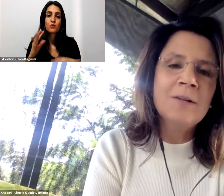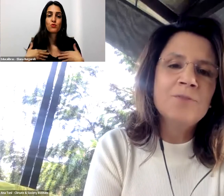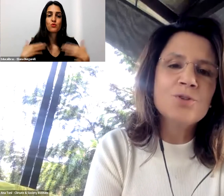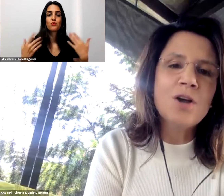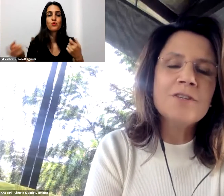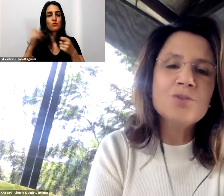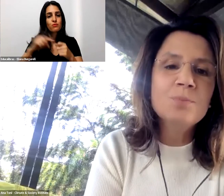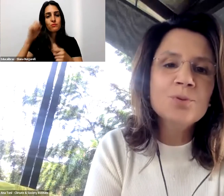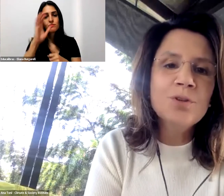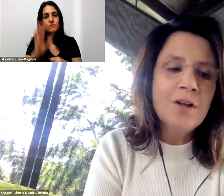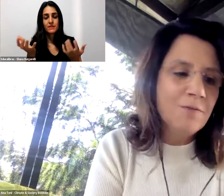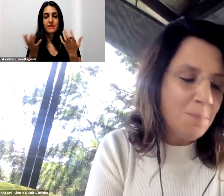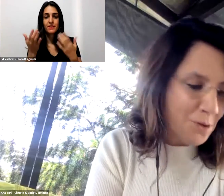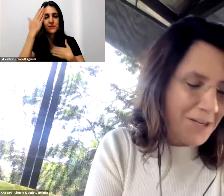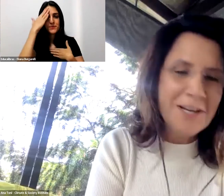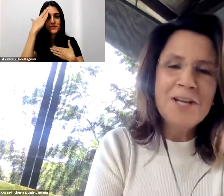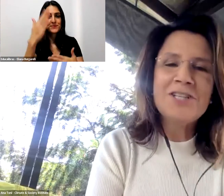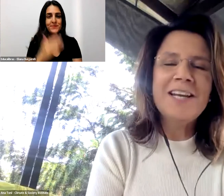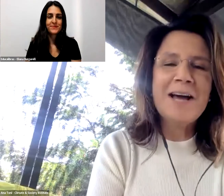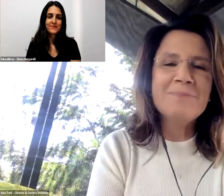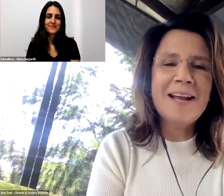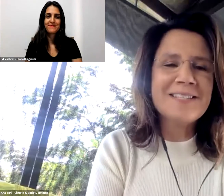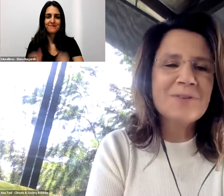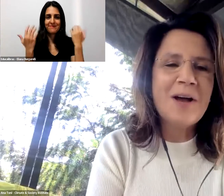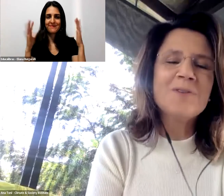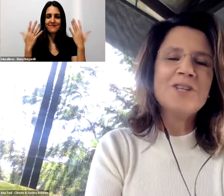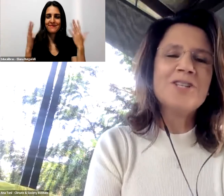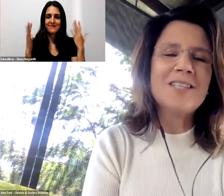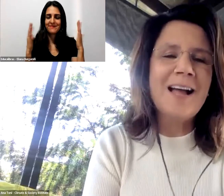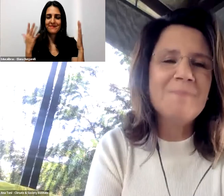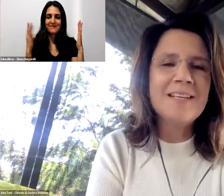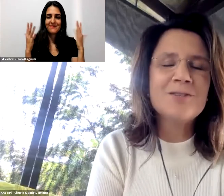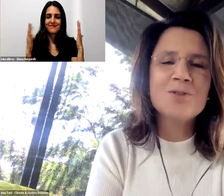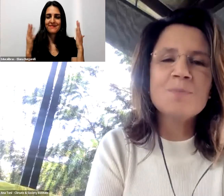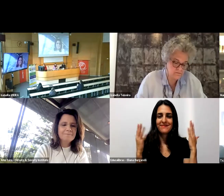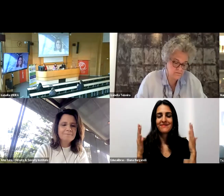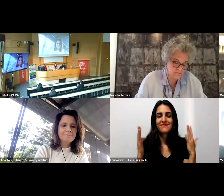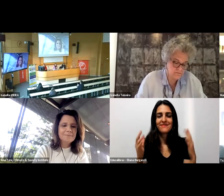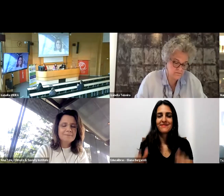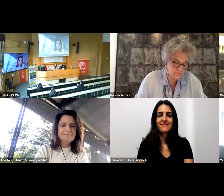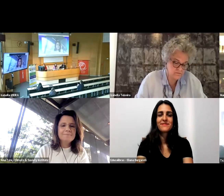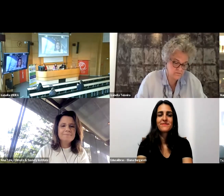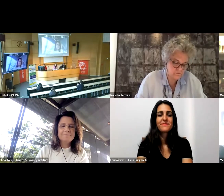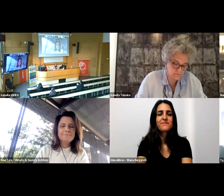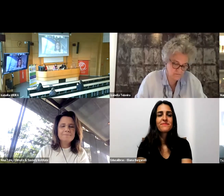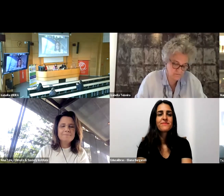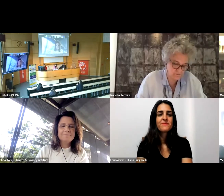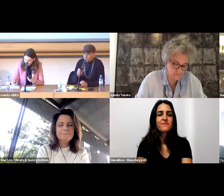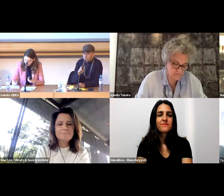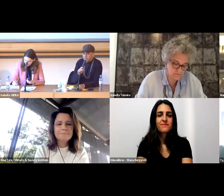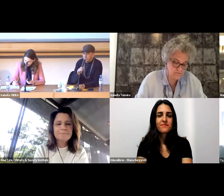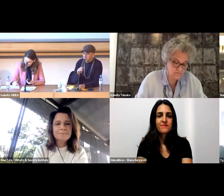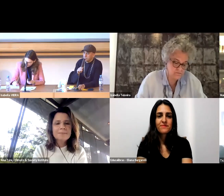Brasil e os jovens do mundo vão poder tirar o Brasil da onde a gente está nesses últimos anos. Tomara que tenha sido